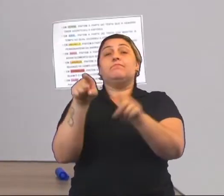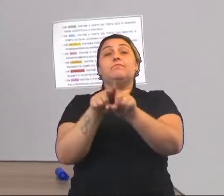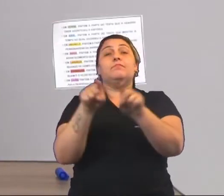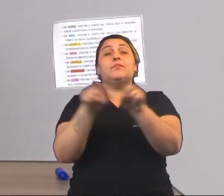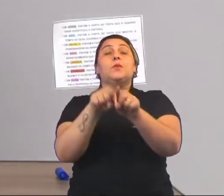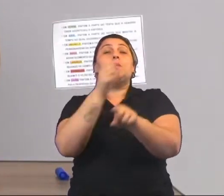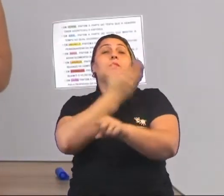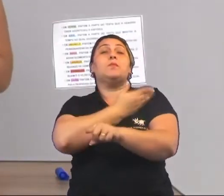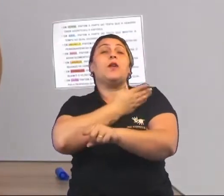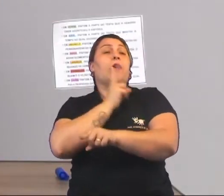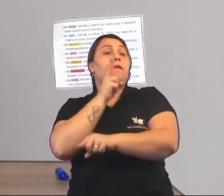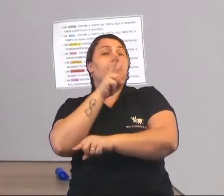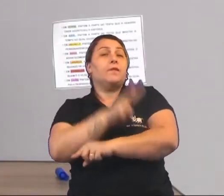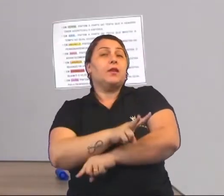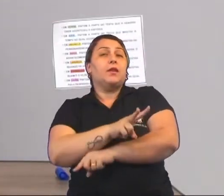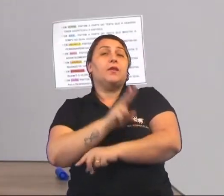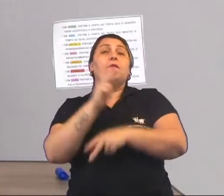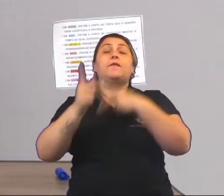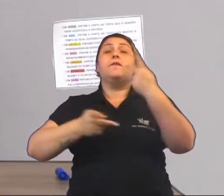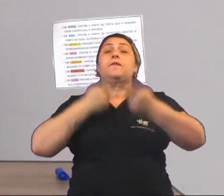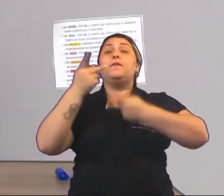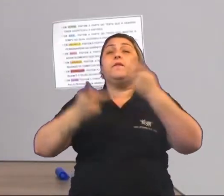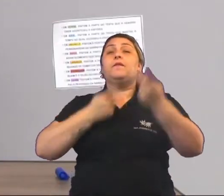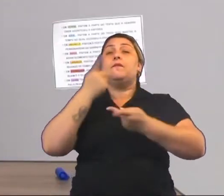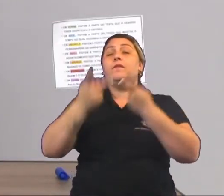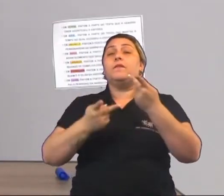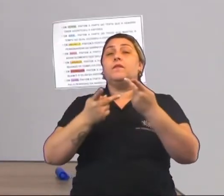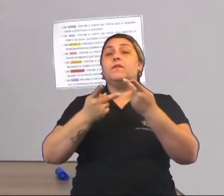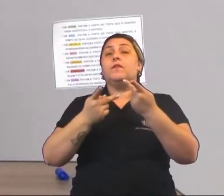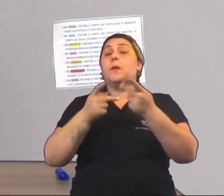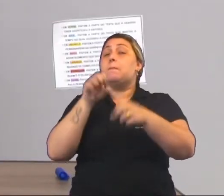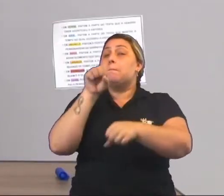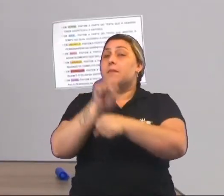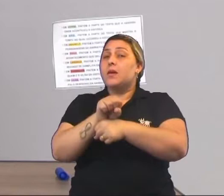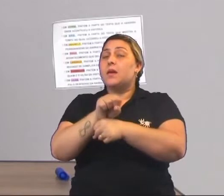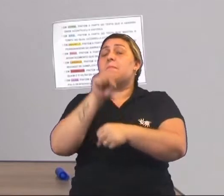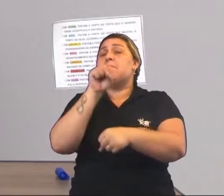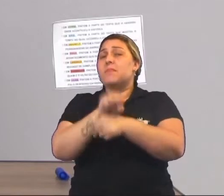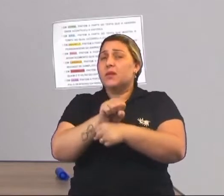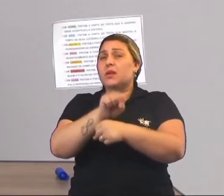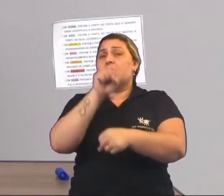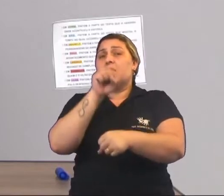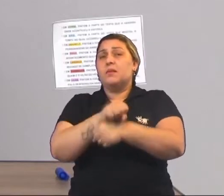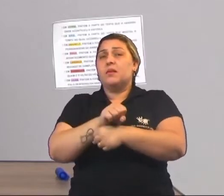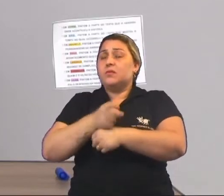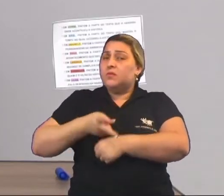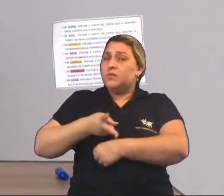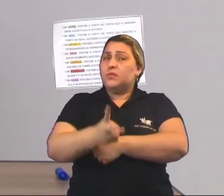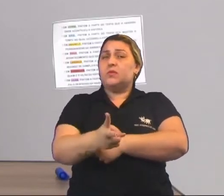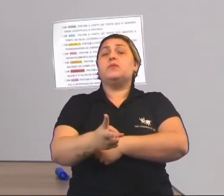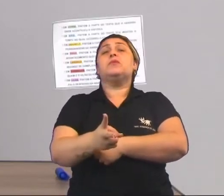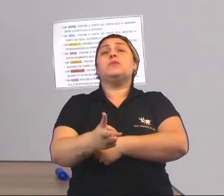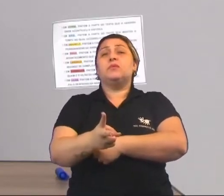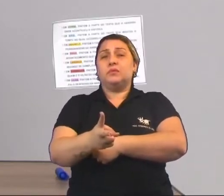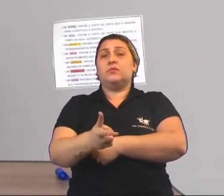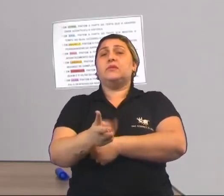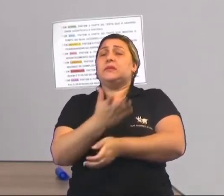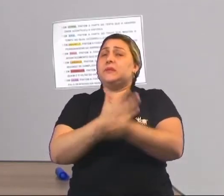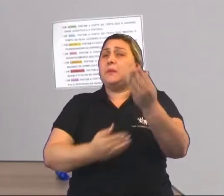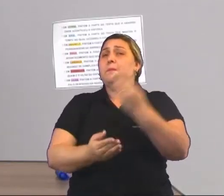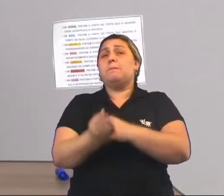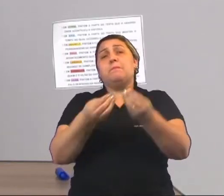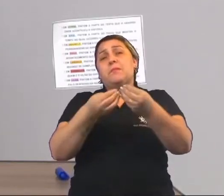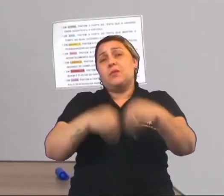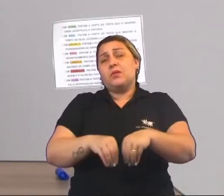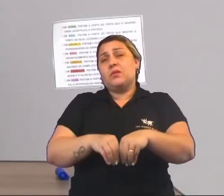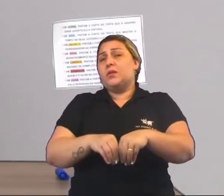né, que estão vendo aquela situação toda, falam, né, começam a dizer para ele parar, para com isso, não prossegue, você vai acabar se machucando.